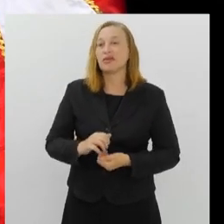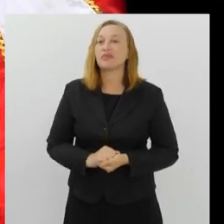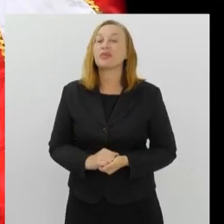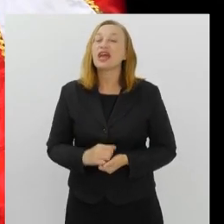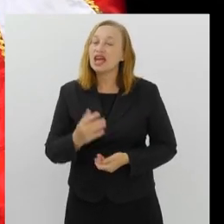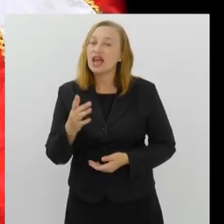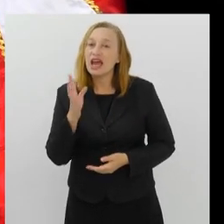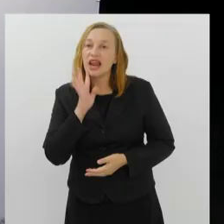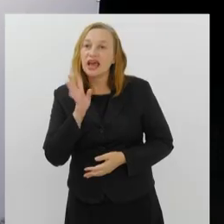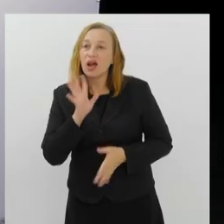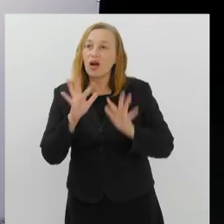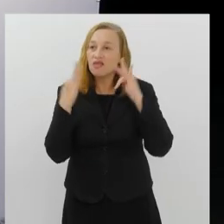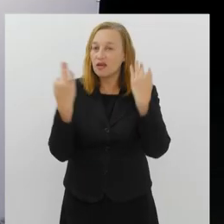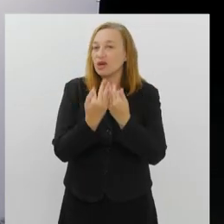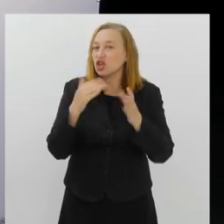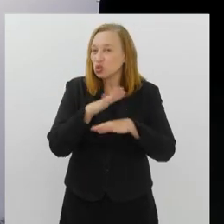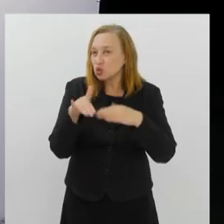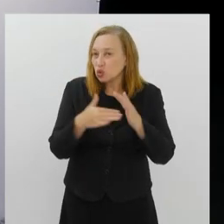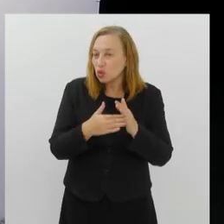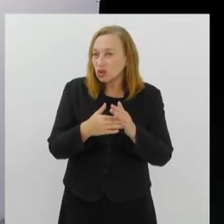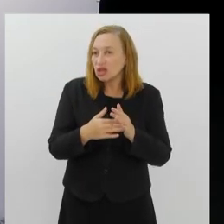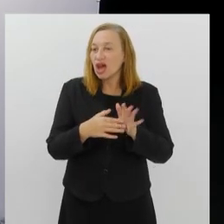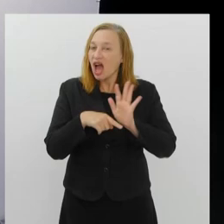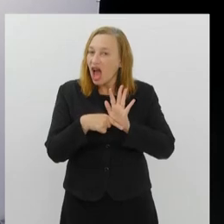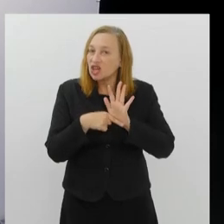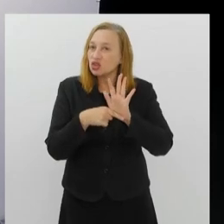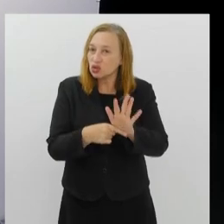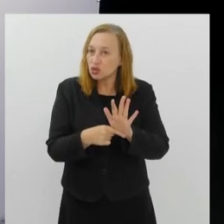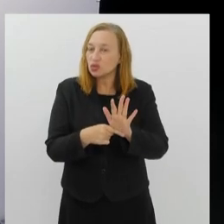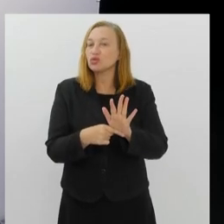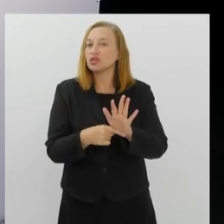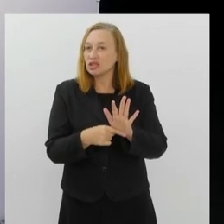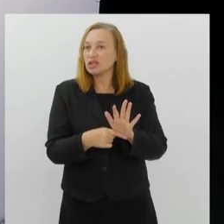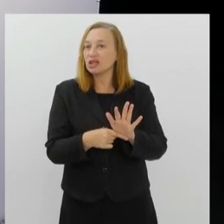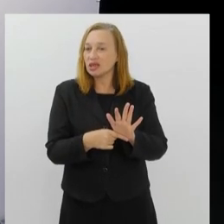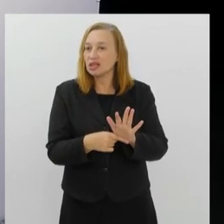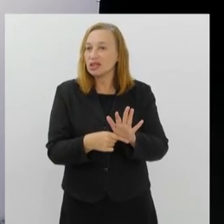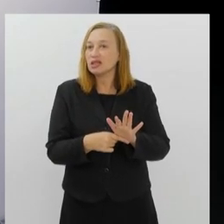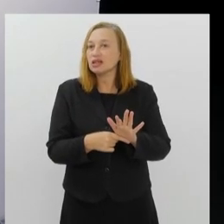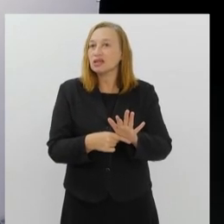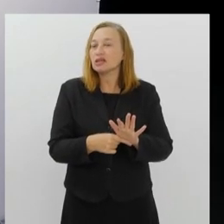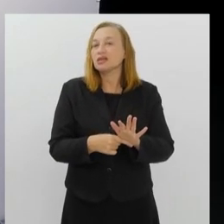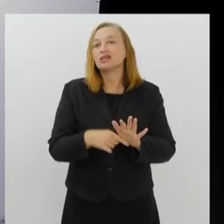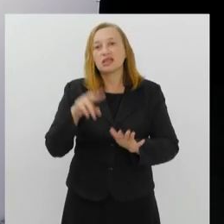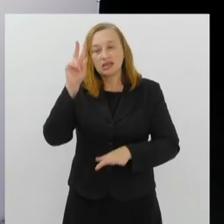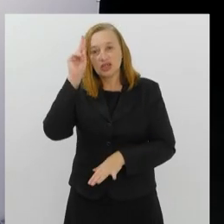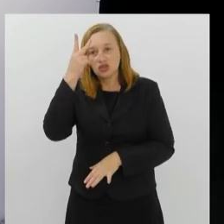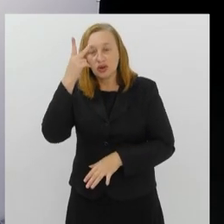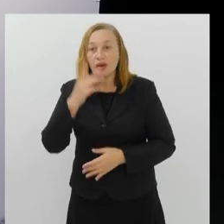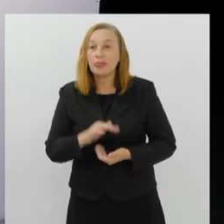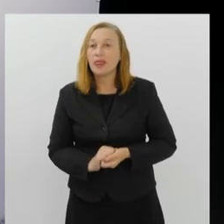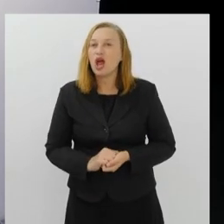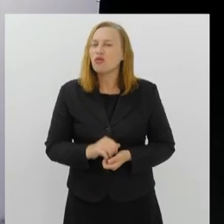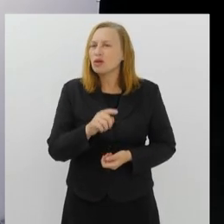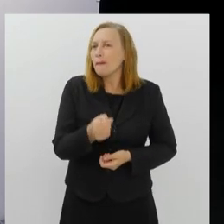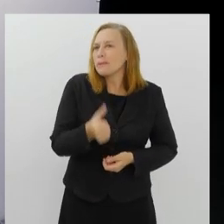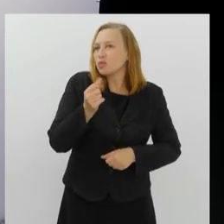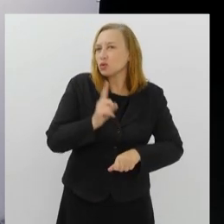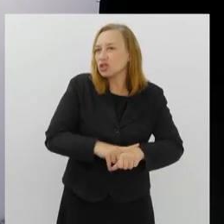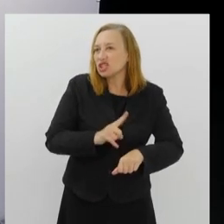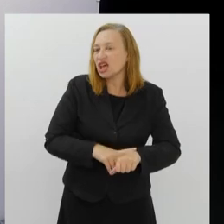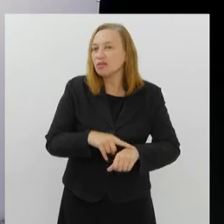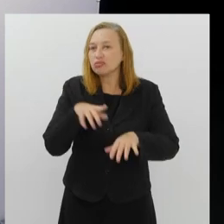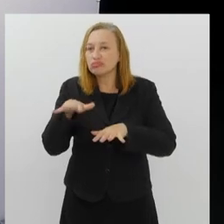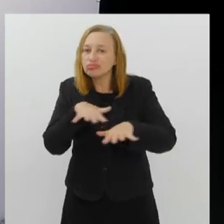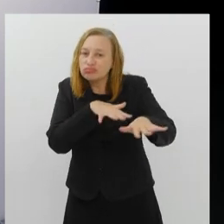É bacana que a família toda acaba Se envolvendo, embarcando, né? né? Se Embarcando nessa envolvendo e loucura. embarcando nessa história. E você tem pouco